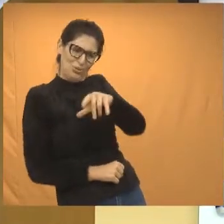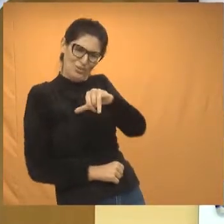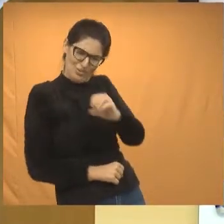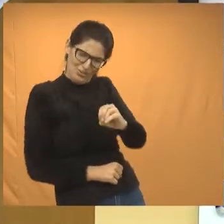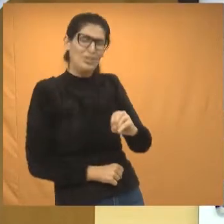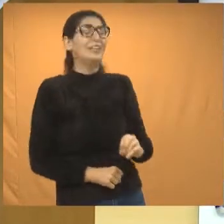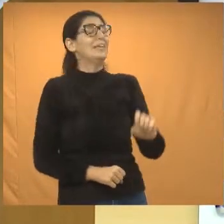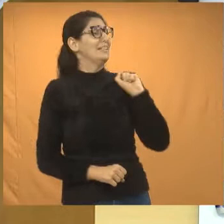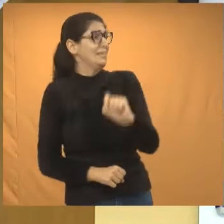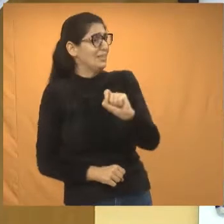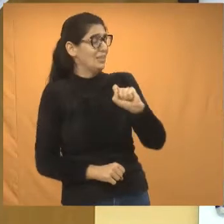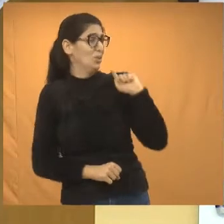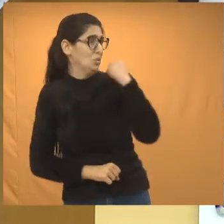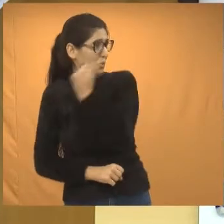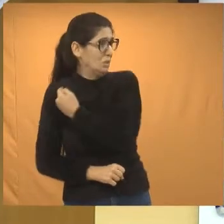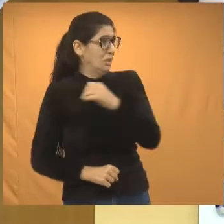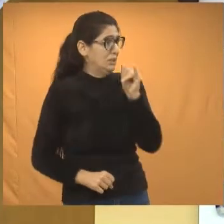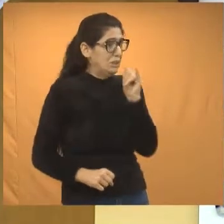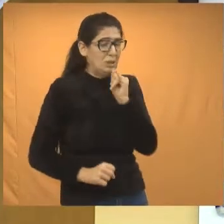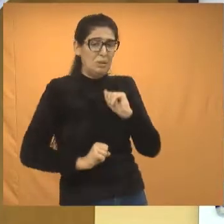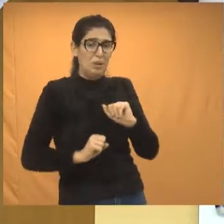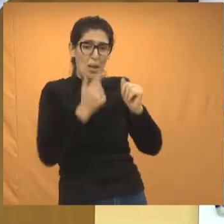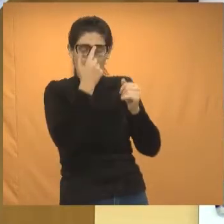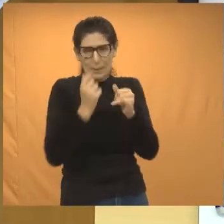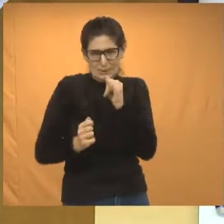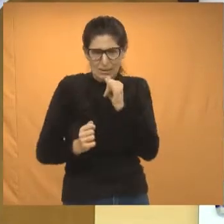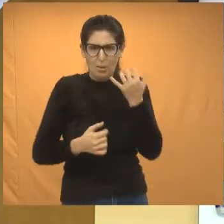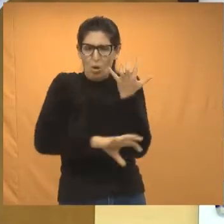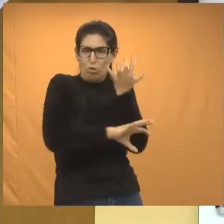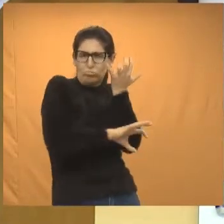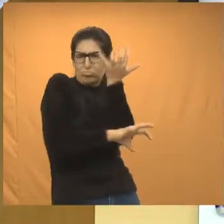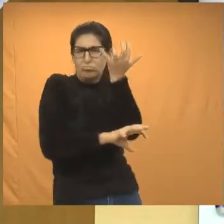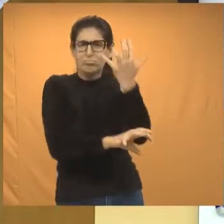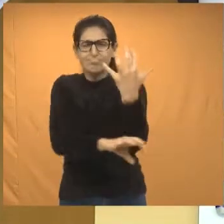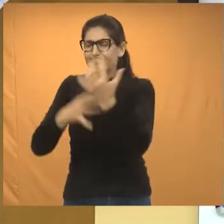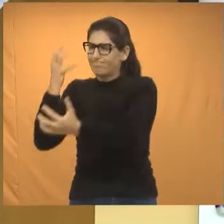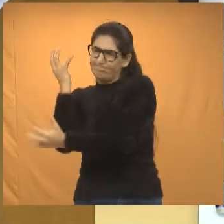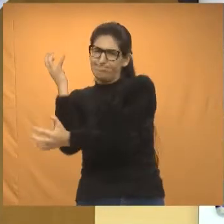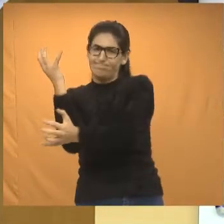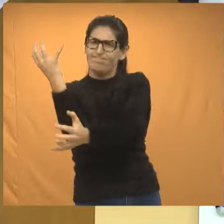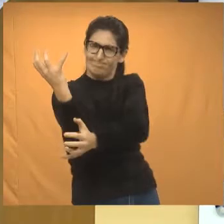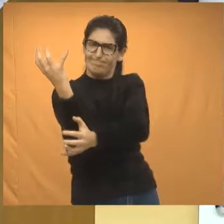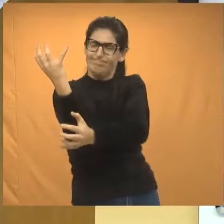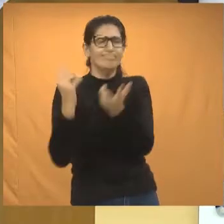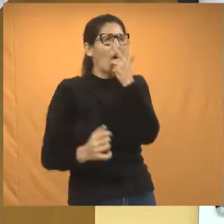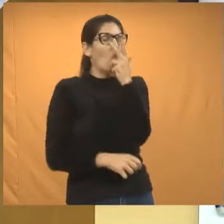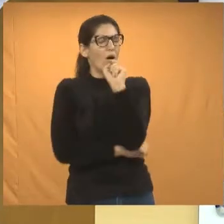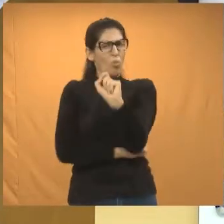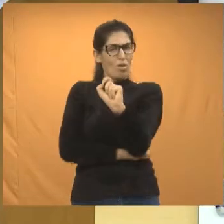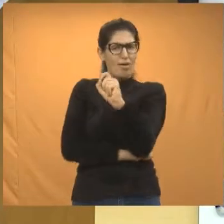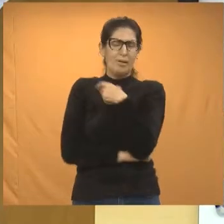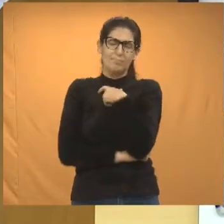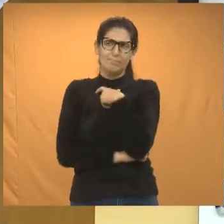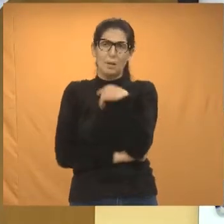demandas, são questões, por exemplo, da supressão de árvores, que eu acho que há um certo preciosismo de quem faz